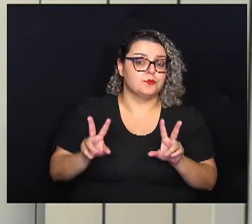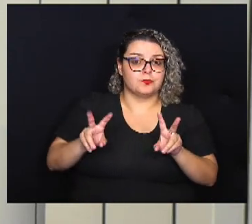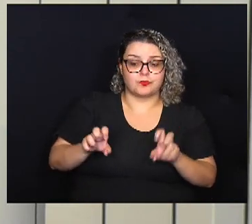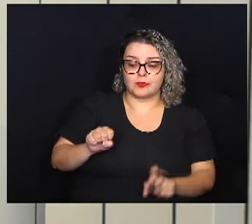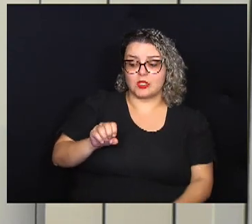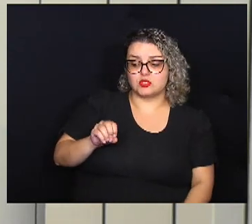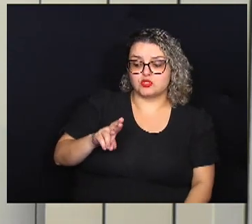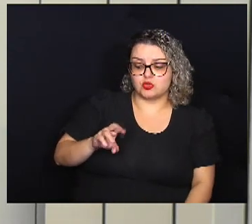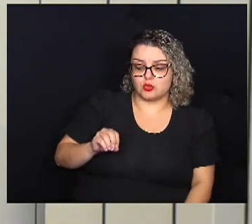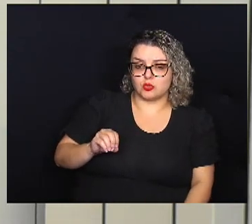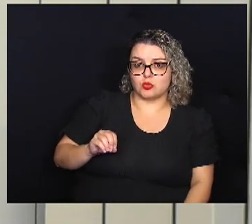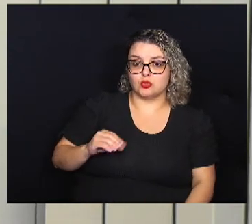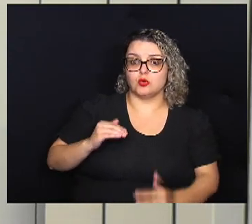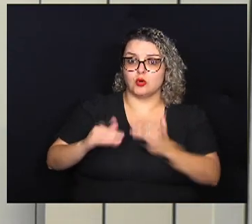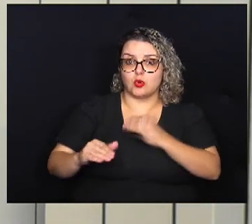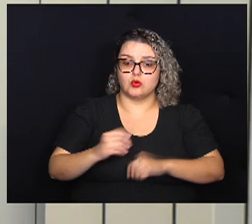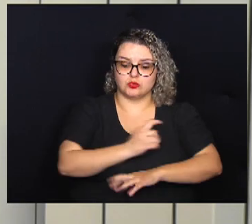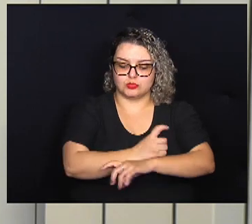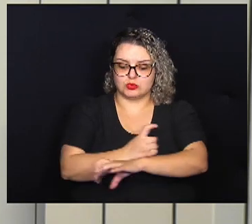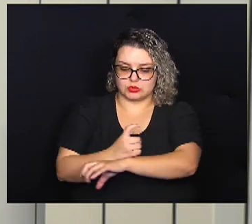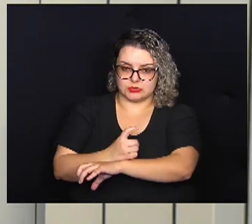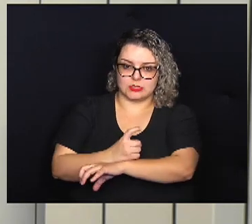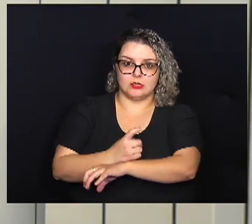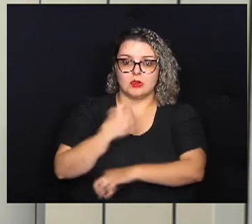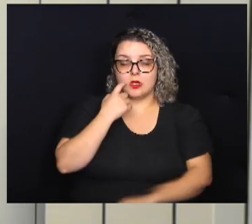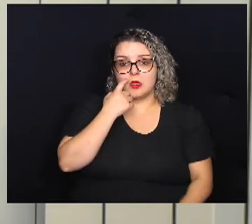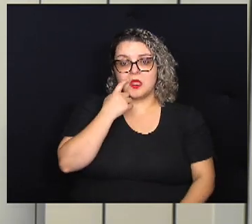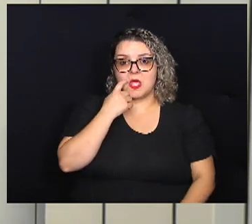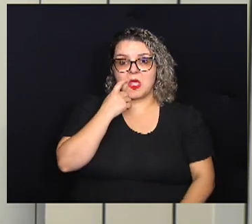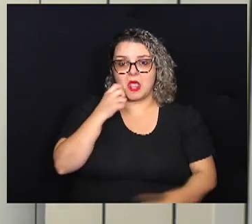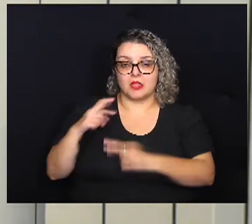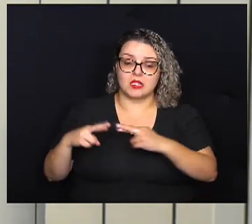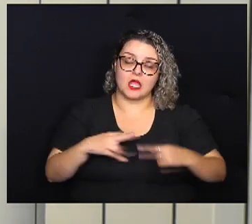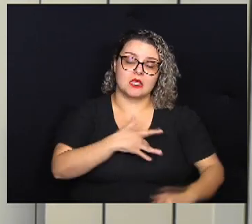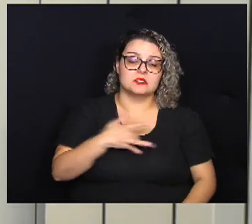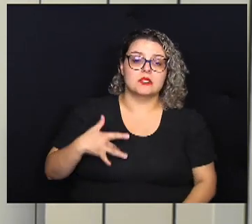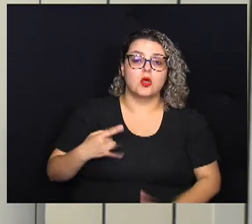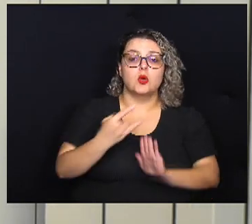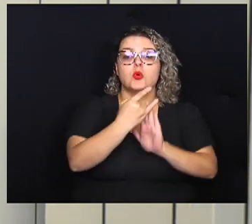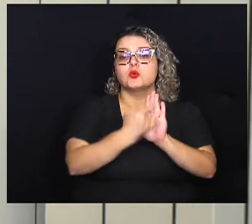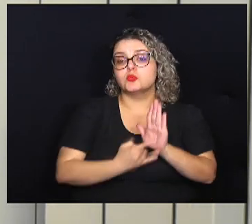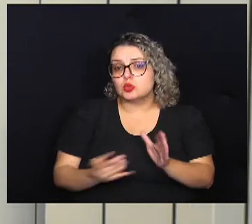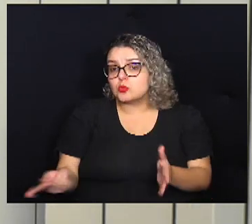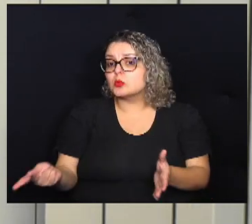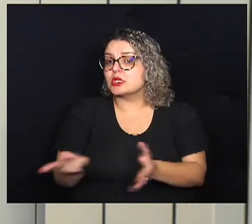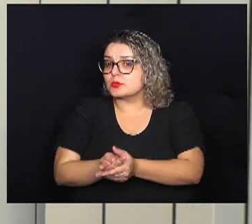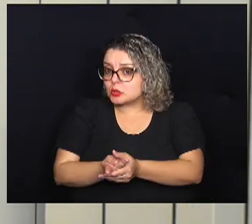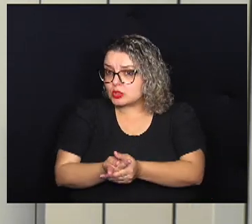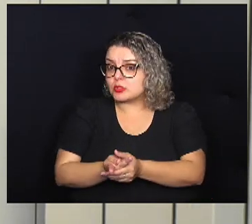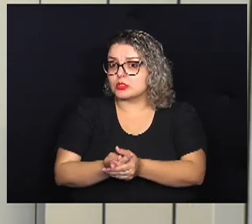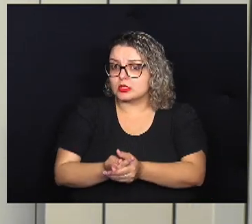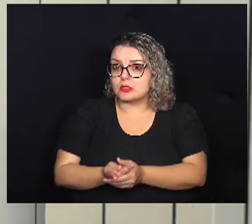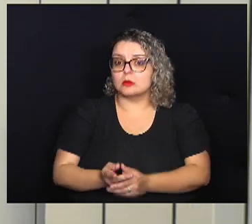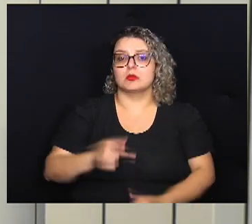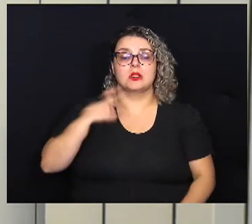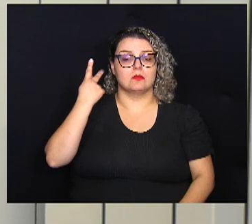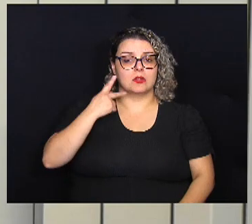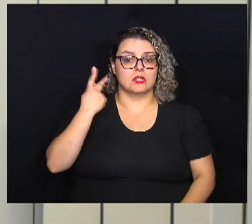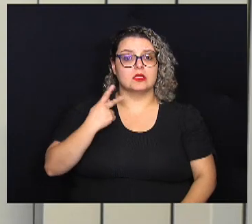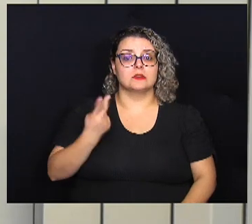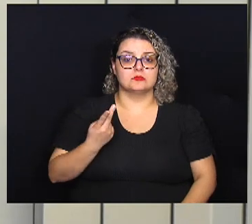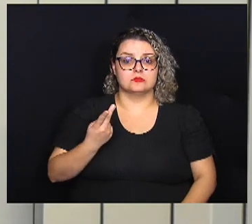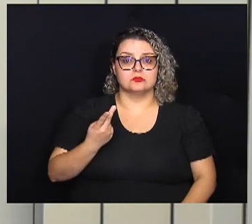soro anti-escorpiônico, lá na rede de saúde. O documento foi protocolado pela parlamentar a partir